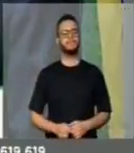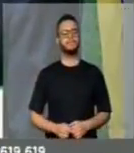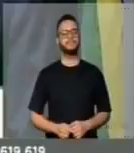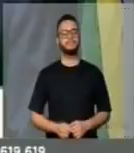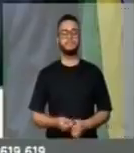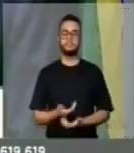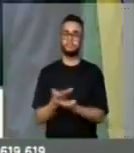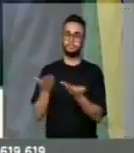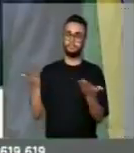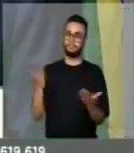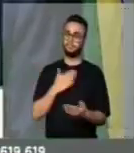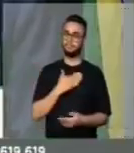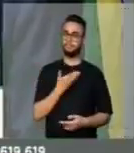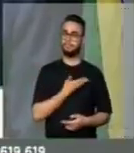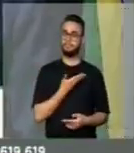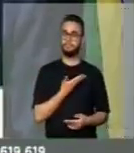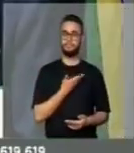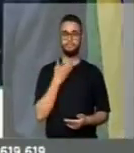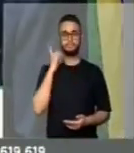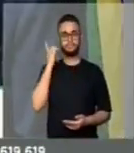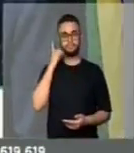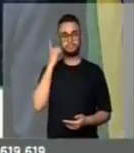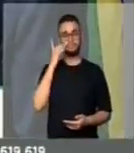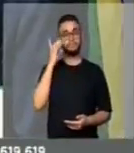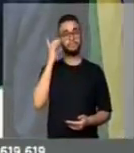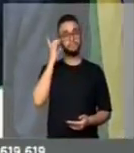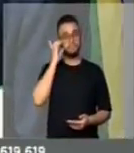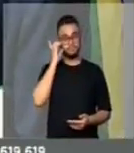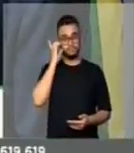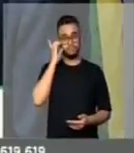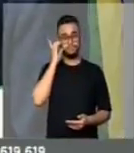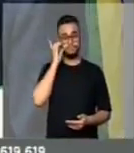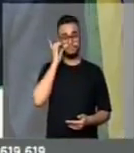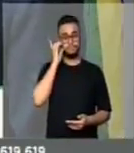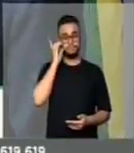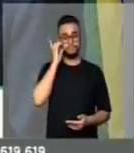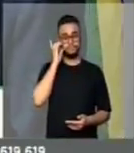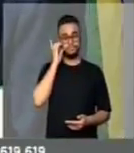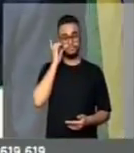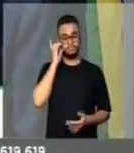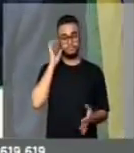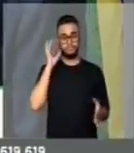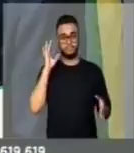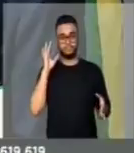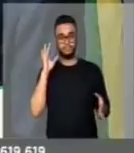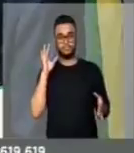meus caros deputados, a Dilma fez com Temer